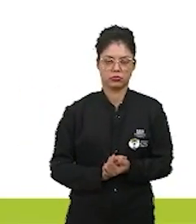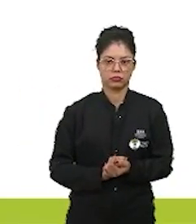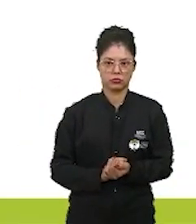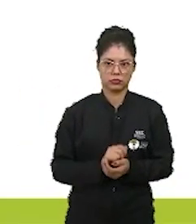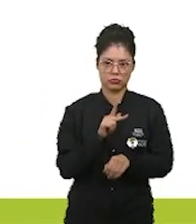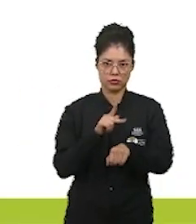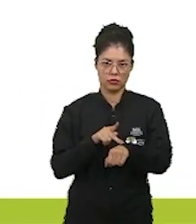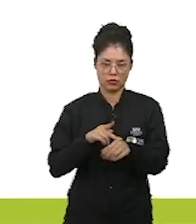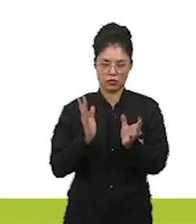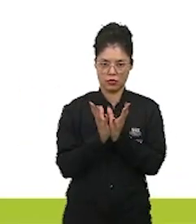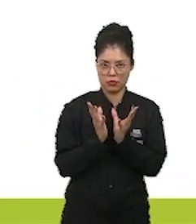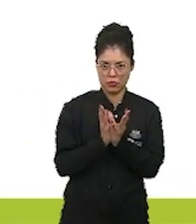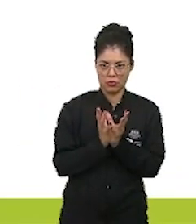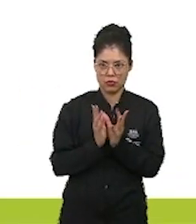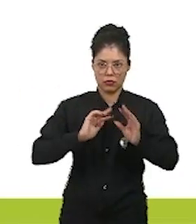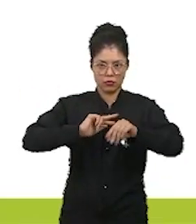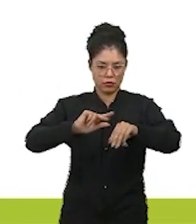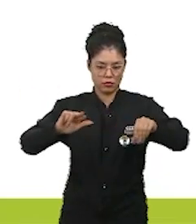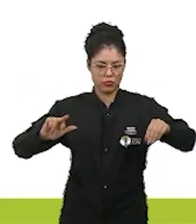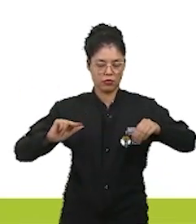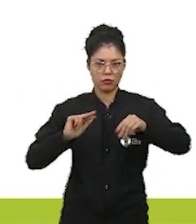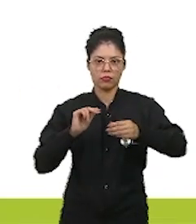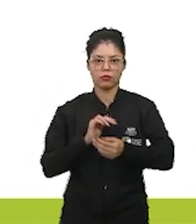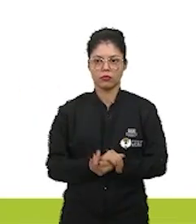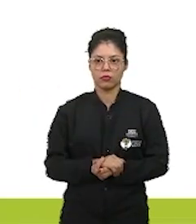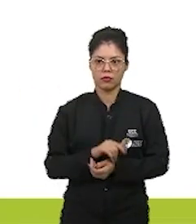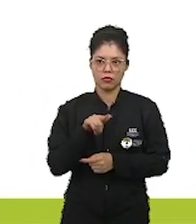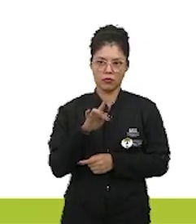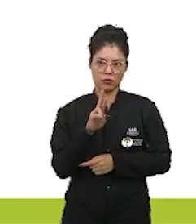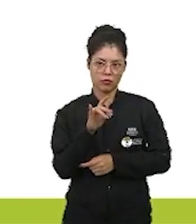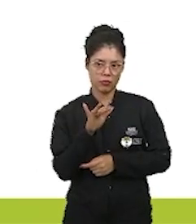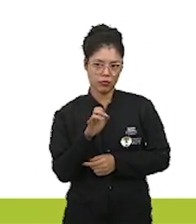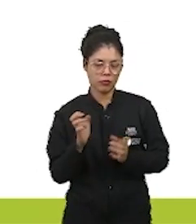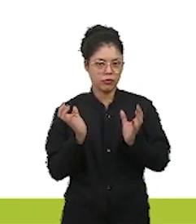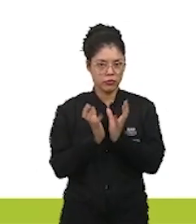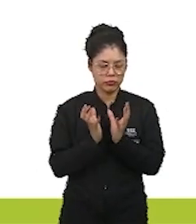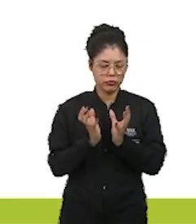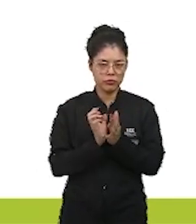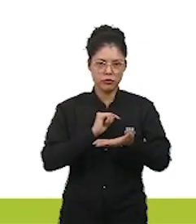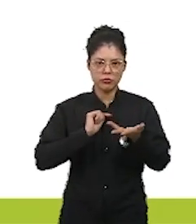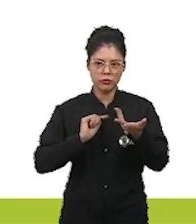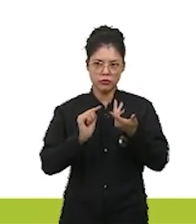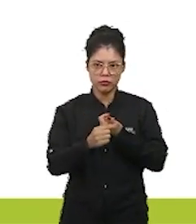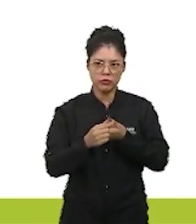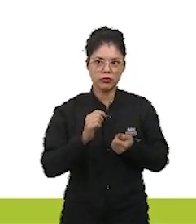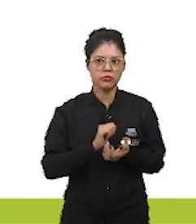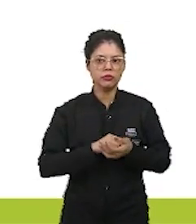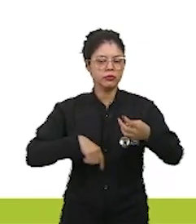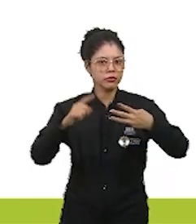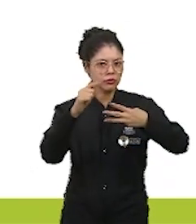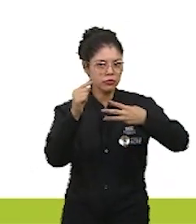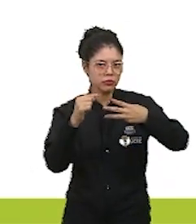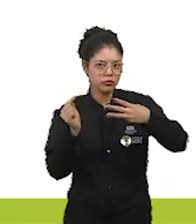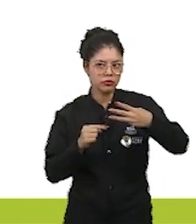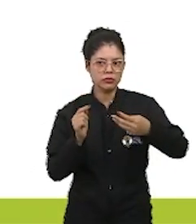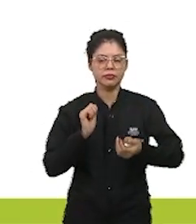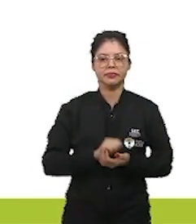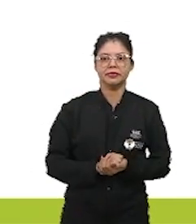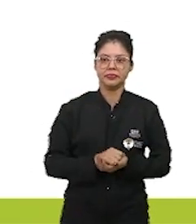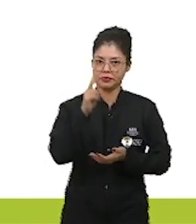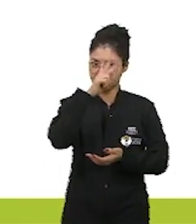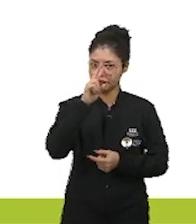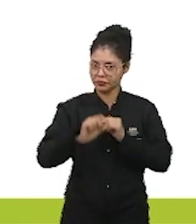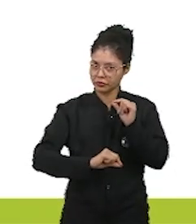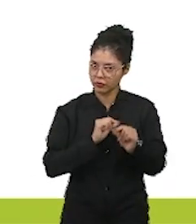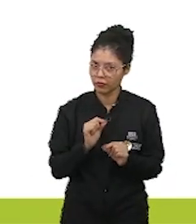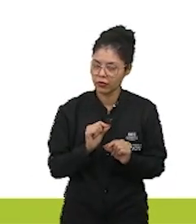a rocha é um conjunto de minerais, como exemplo do granito, no caso, o conjunto de minerais que compõe o granito é o quartzo, o feldespato e mica. Lembrando